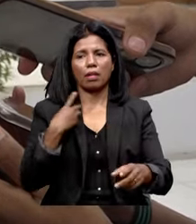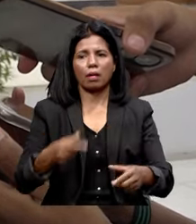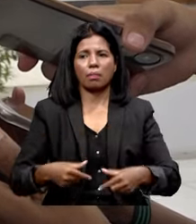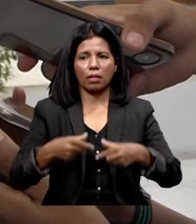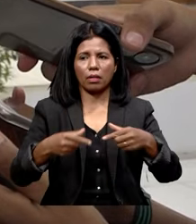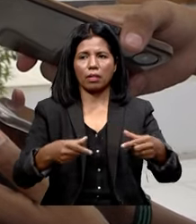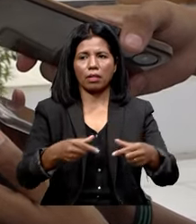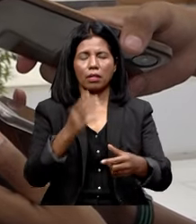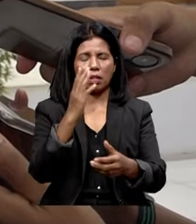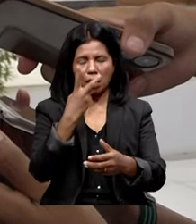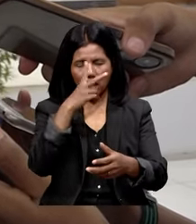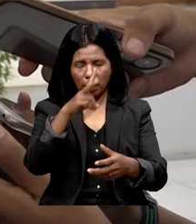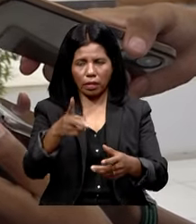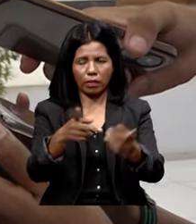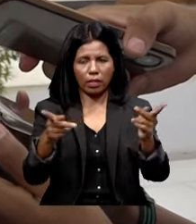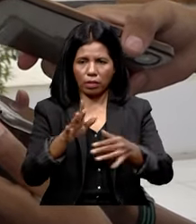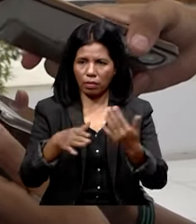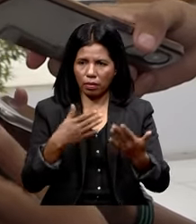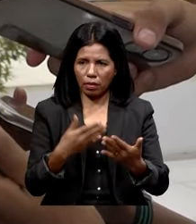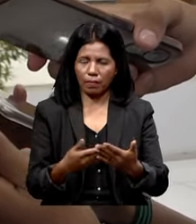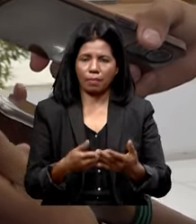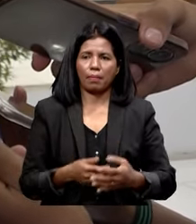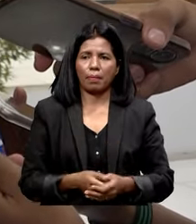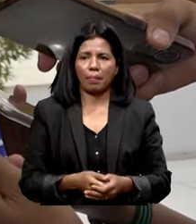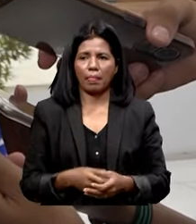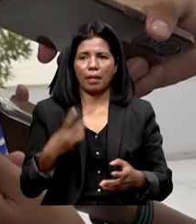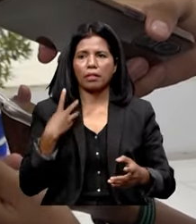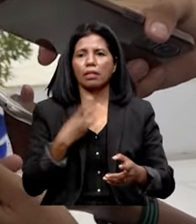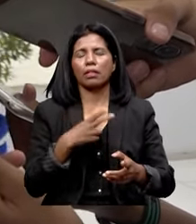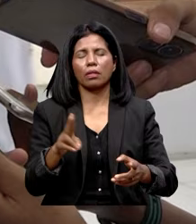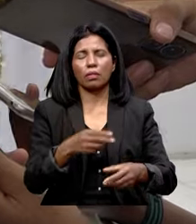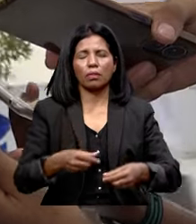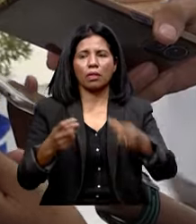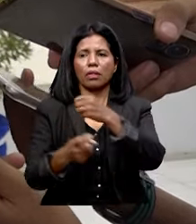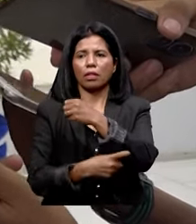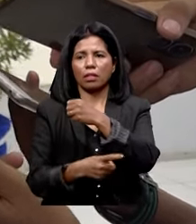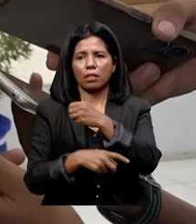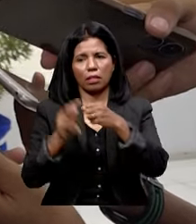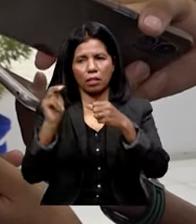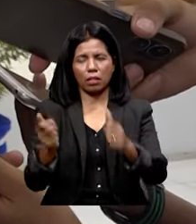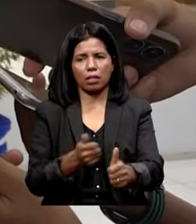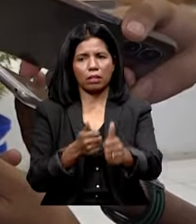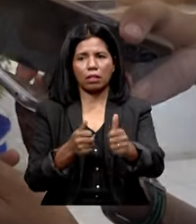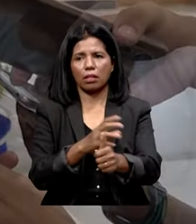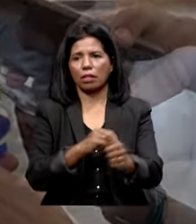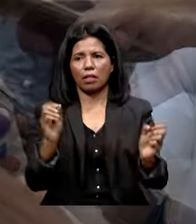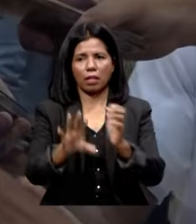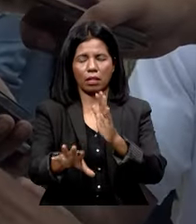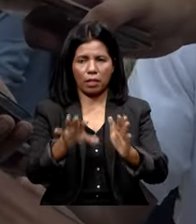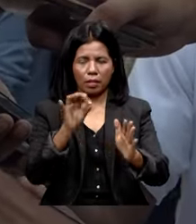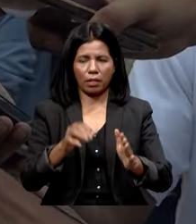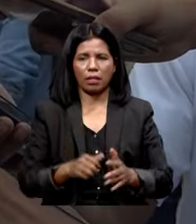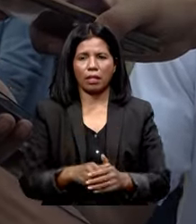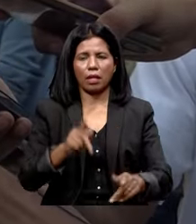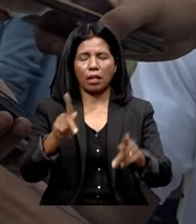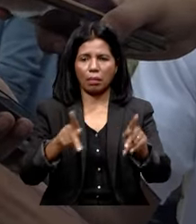atu isola di dia zona se ne atu nune ita aplica sansau ne ke ni tenke kumpri se ni la kumpri la hetan dun ni komunidade si